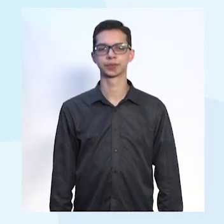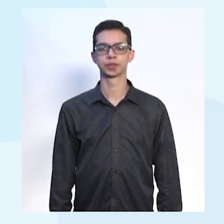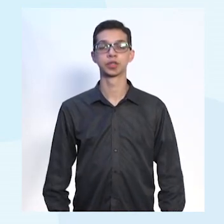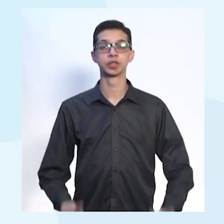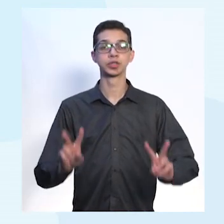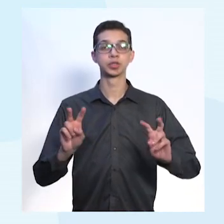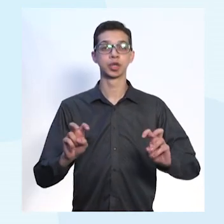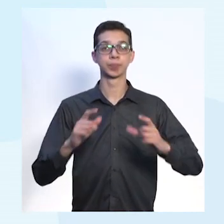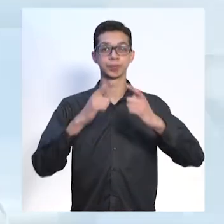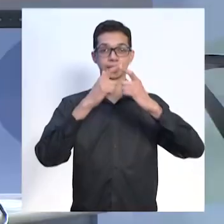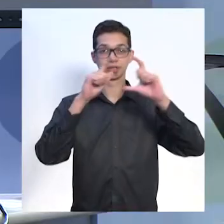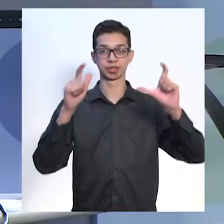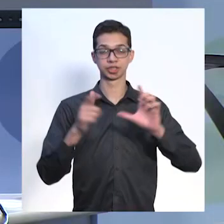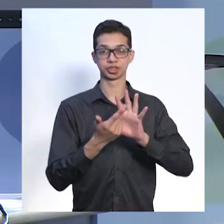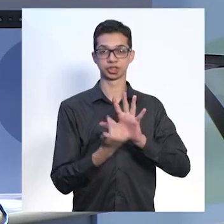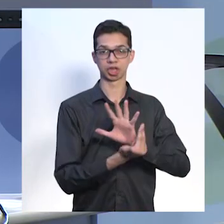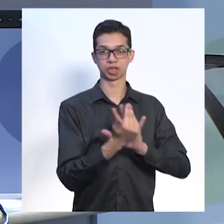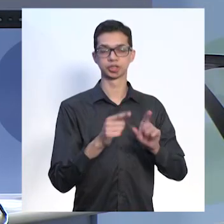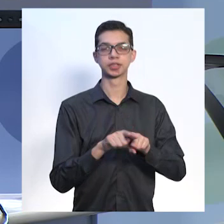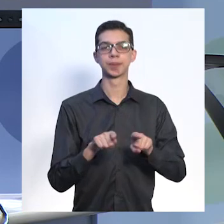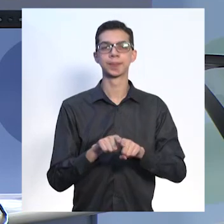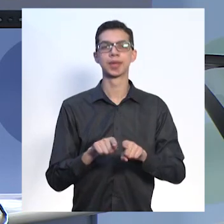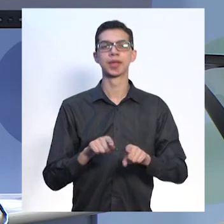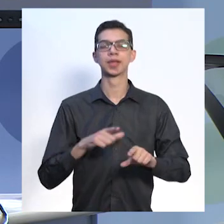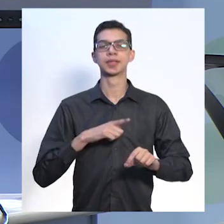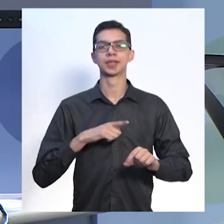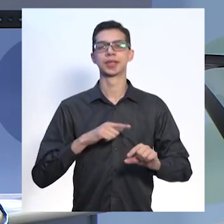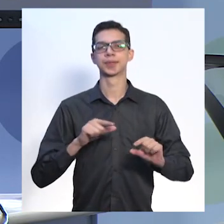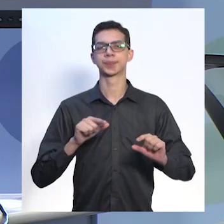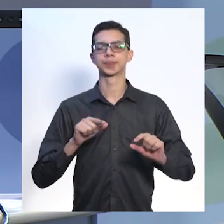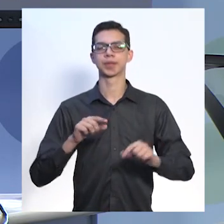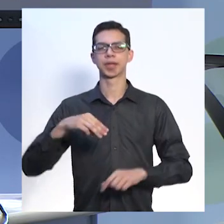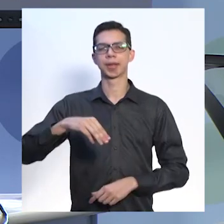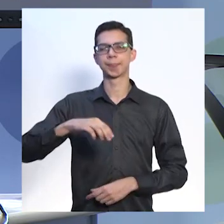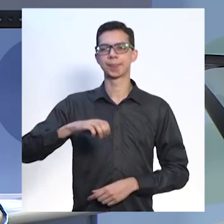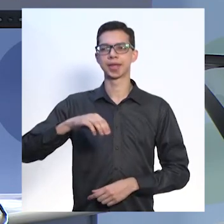charge, o meme, o cartoon, porque